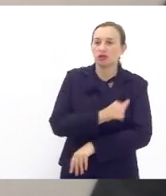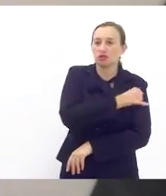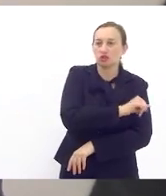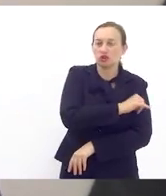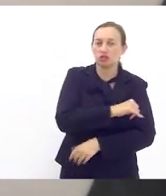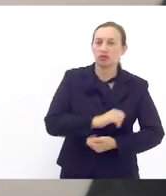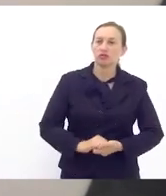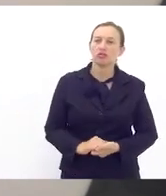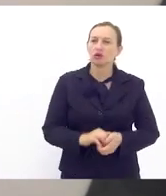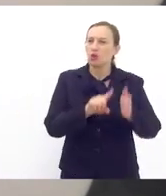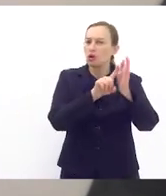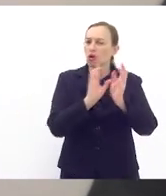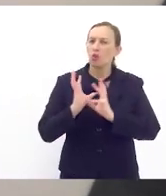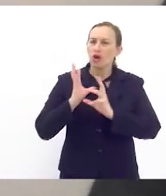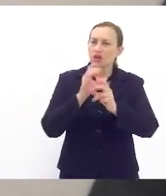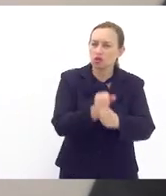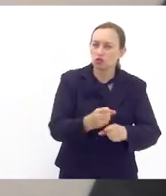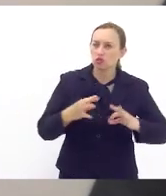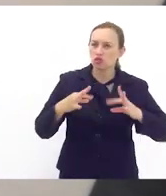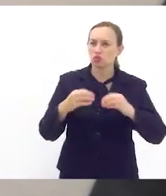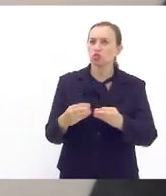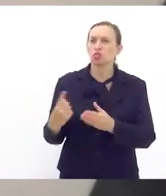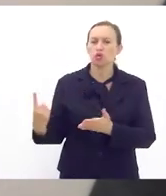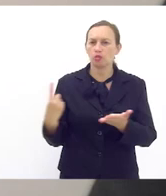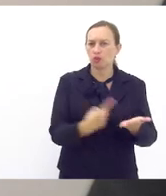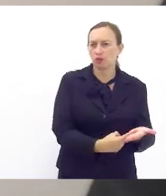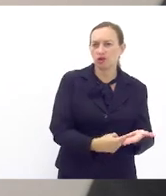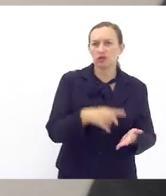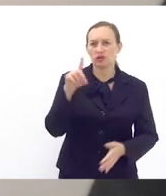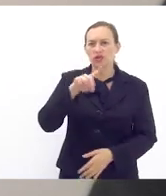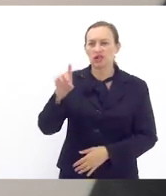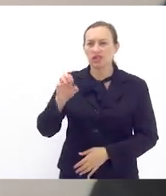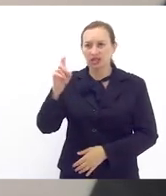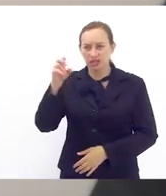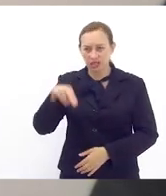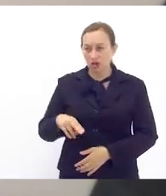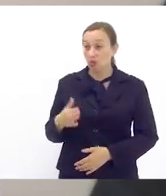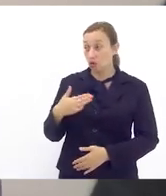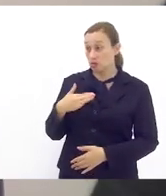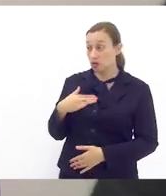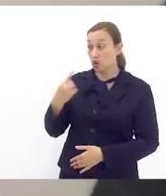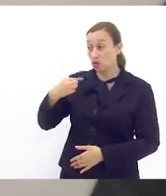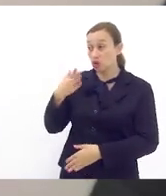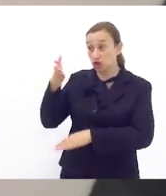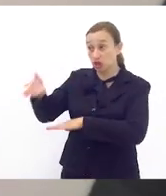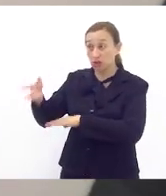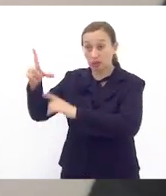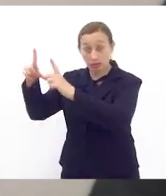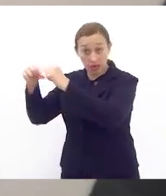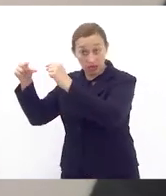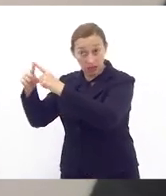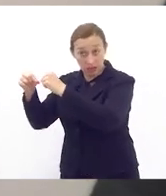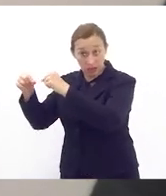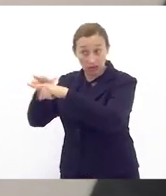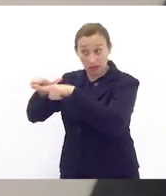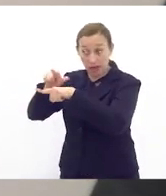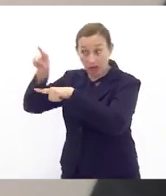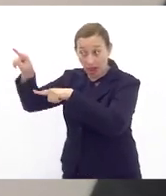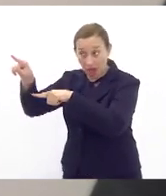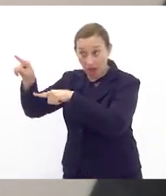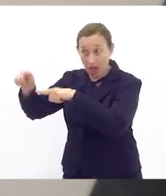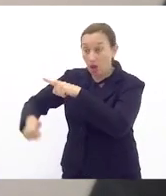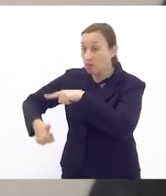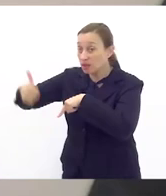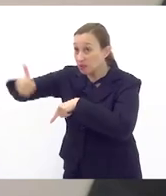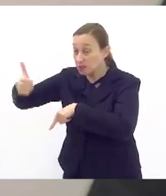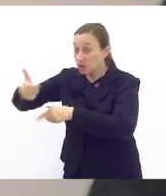x e eu fiz um compromisso aí na comigo mesmo que chegamos na Câmara Federal uma das primeiras coisas que eu ia